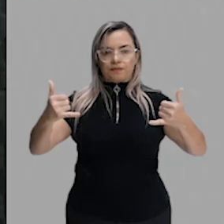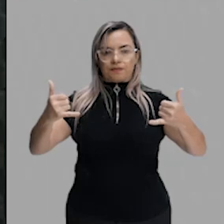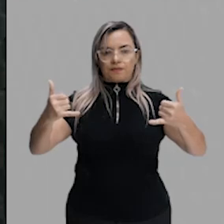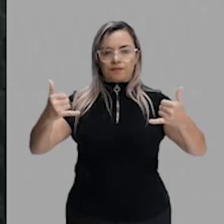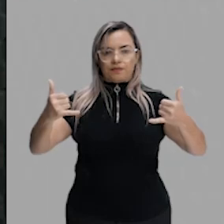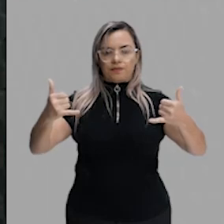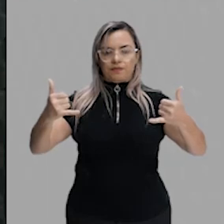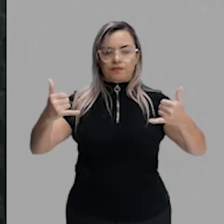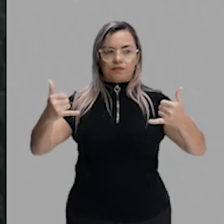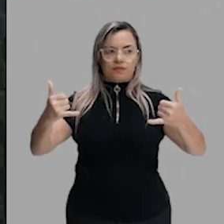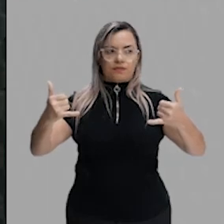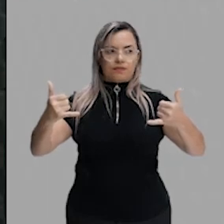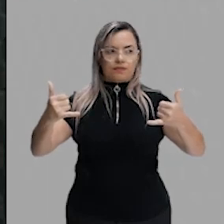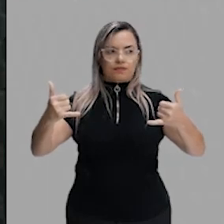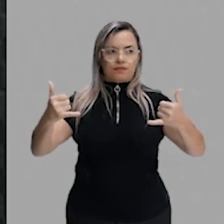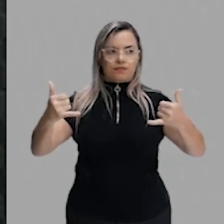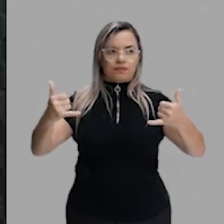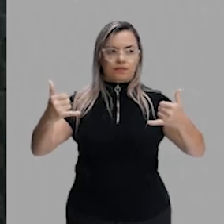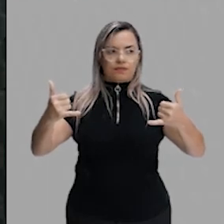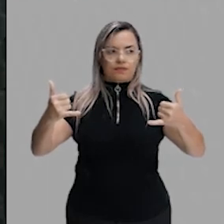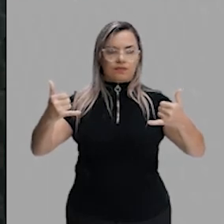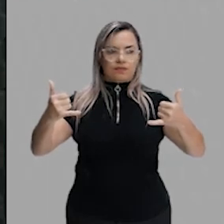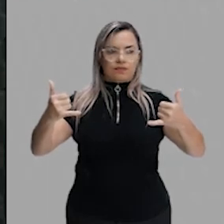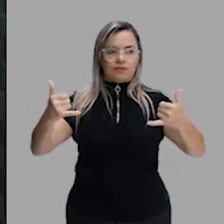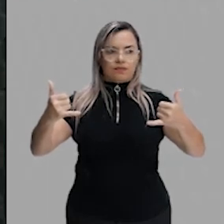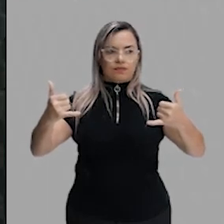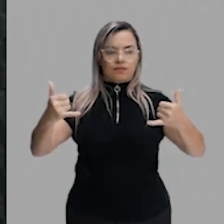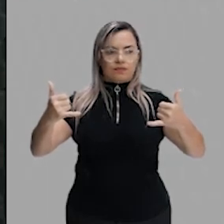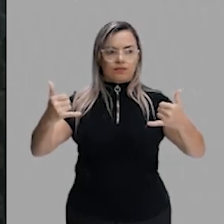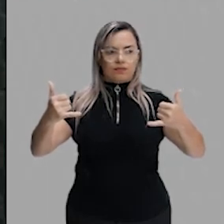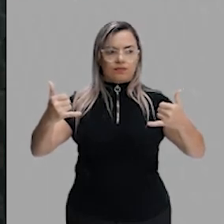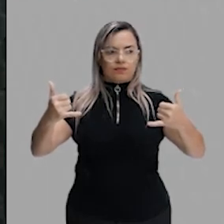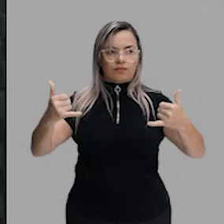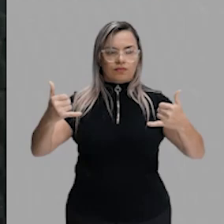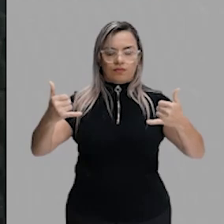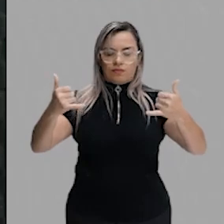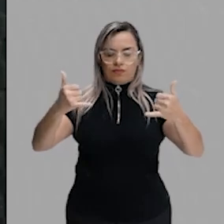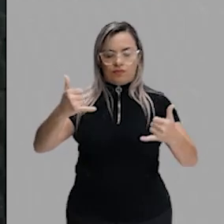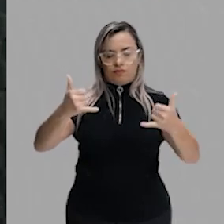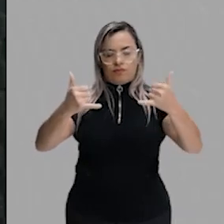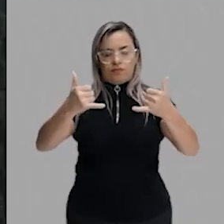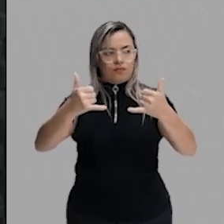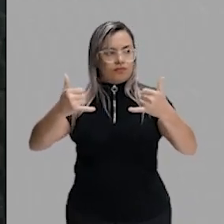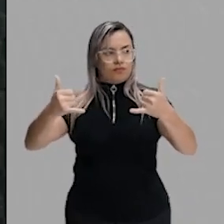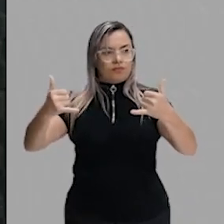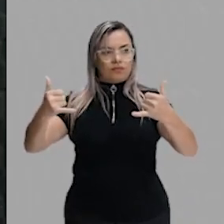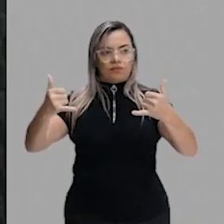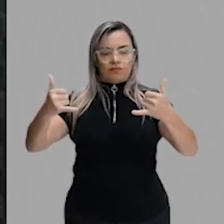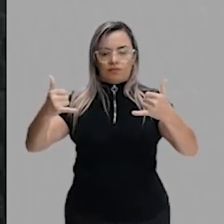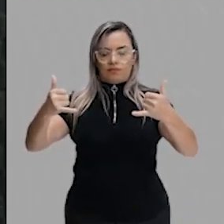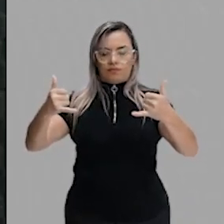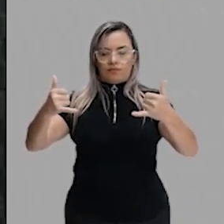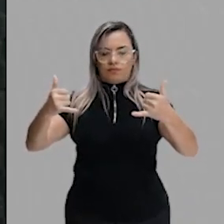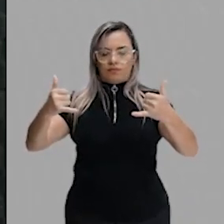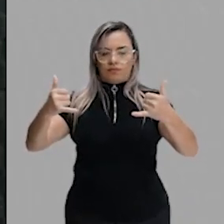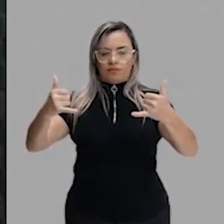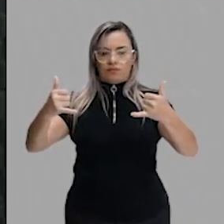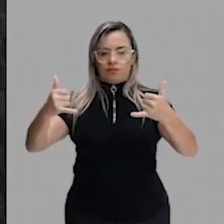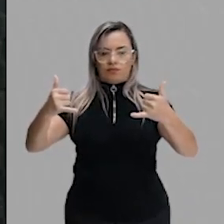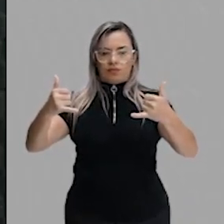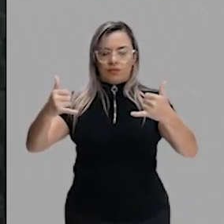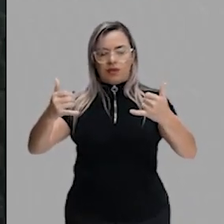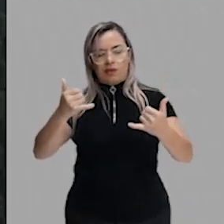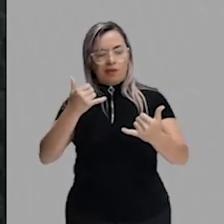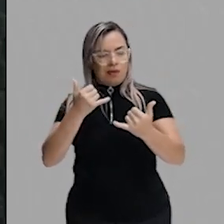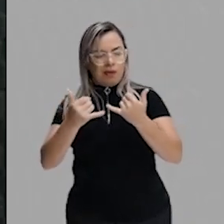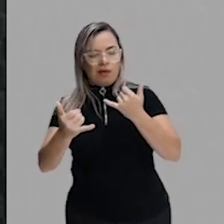com uma parte que parece assim um feijão, um pouco assim esticado, tá ok? E do outro